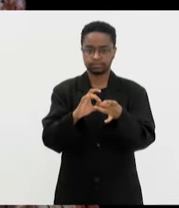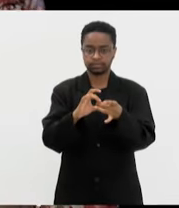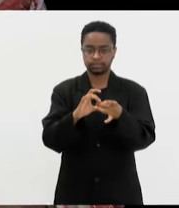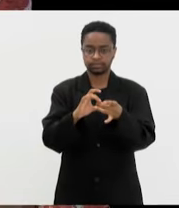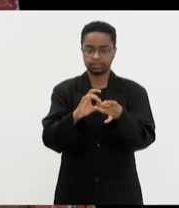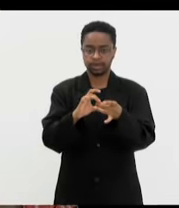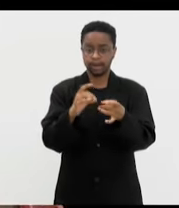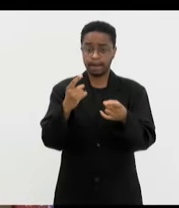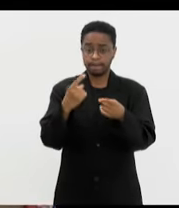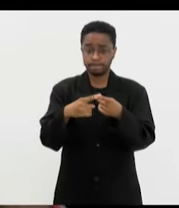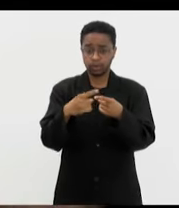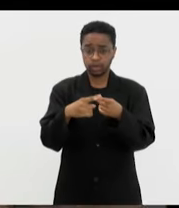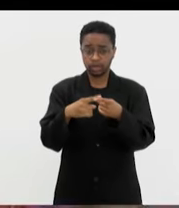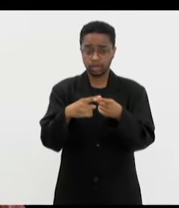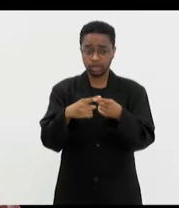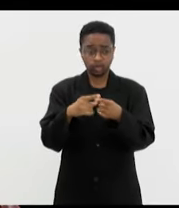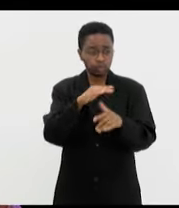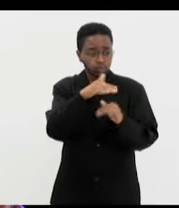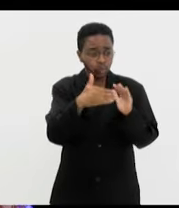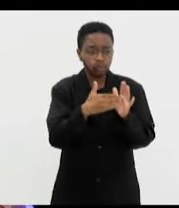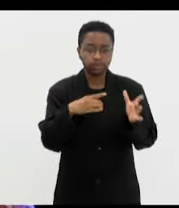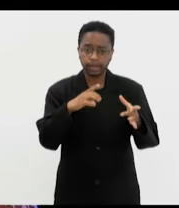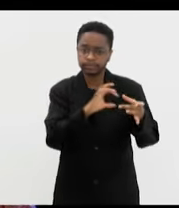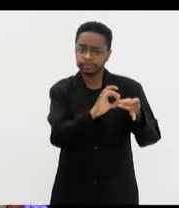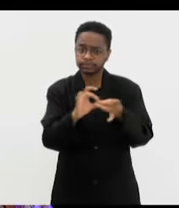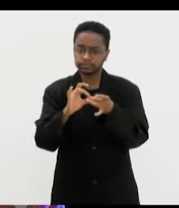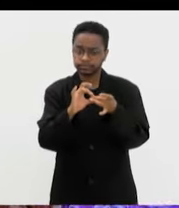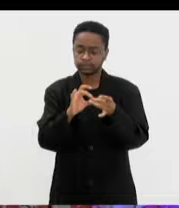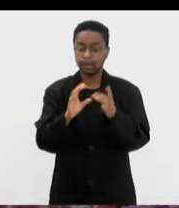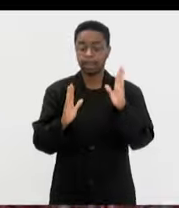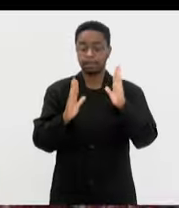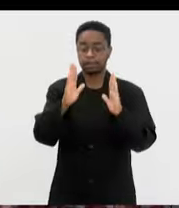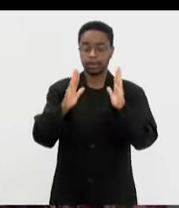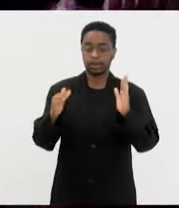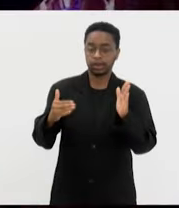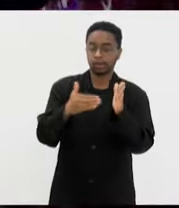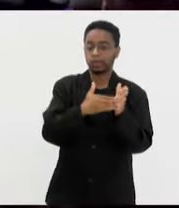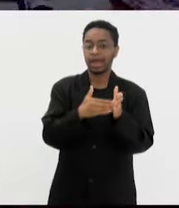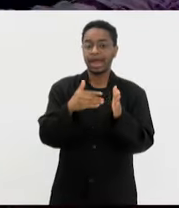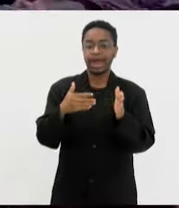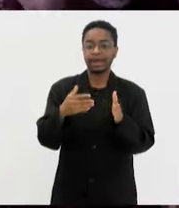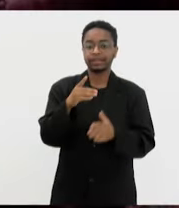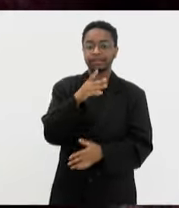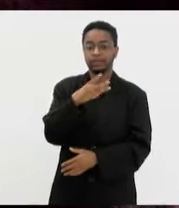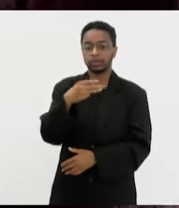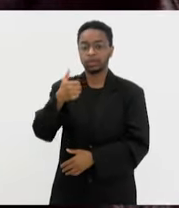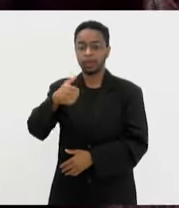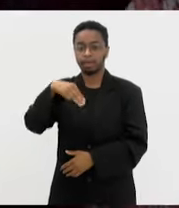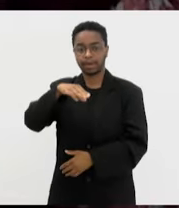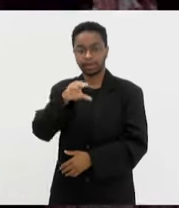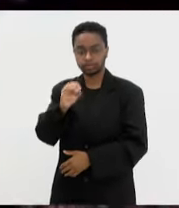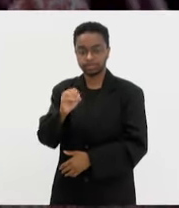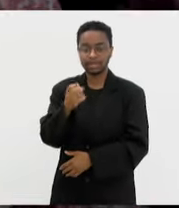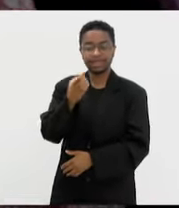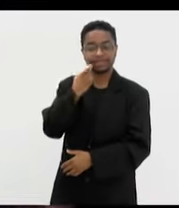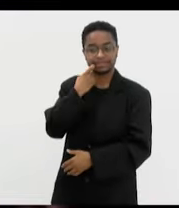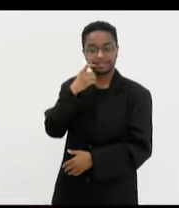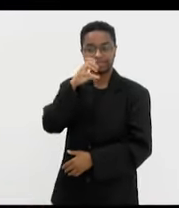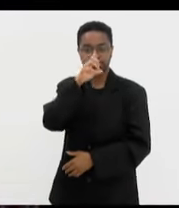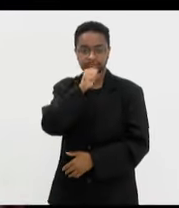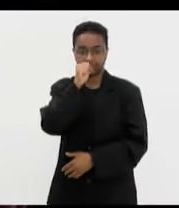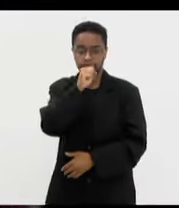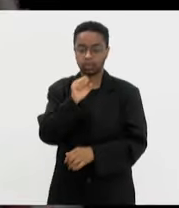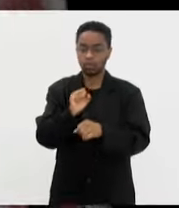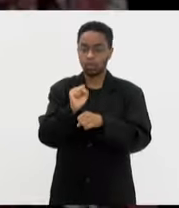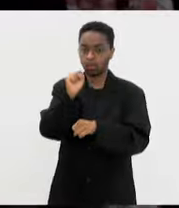Porque tudo tem ligação com tudo. A temporada vai até o dia 31 de março, às sextas e sábados, às 8 horas